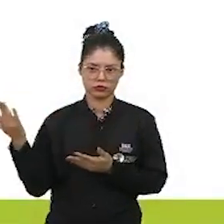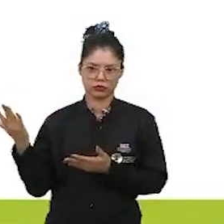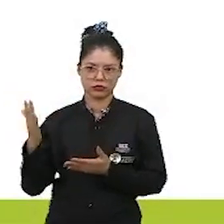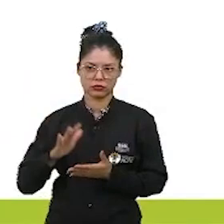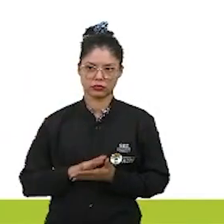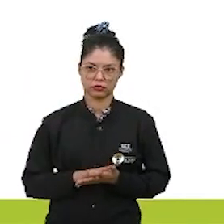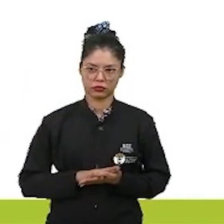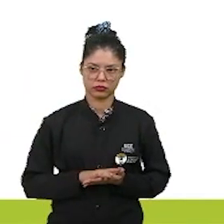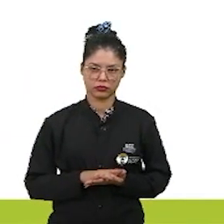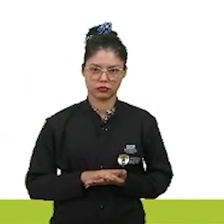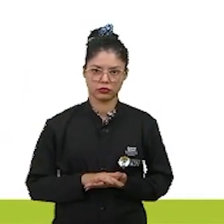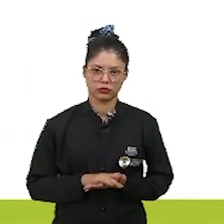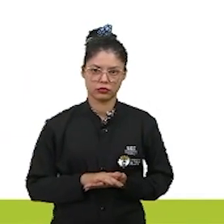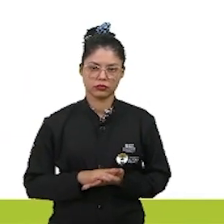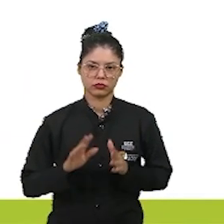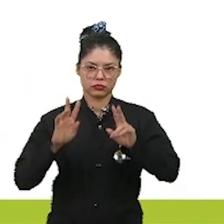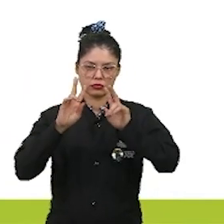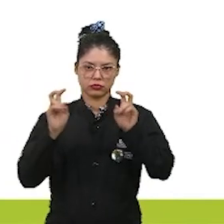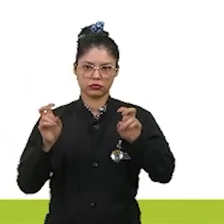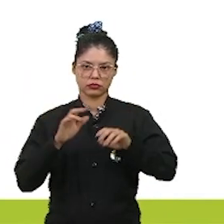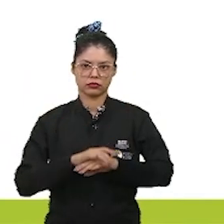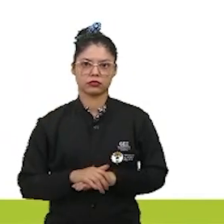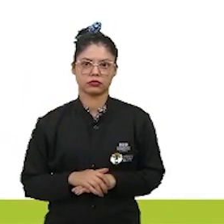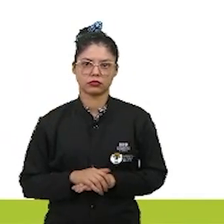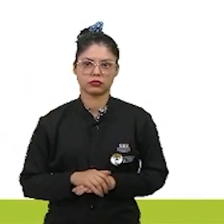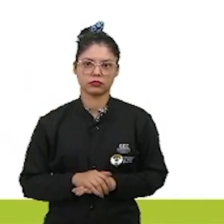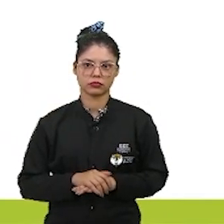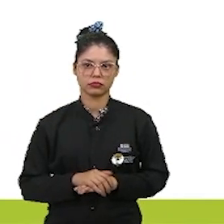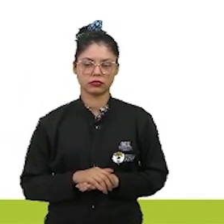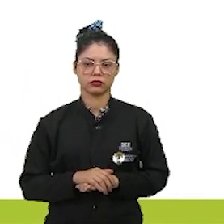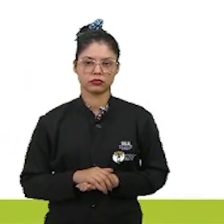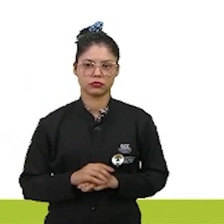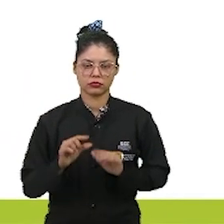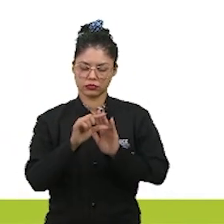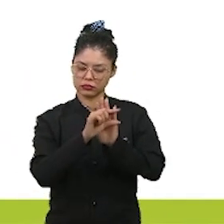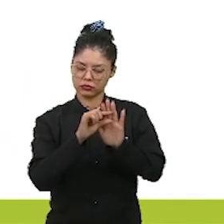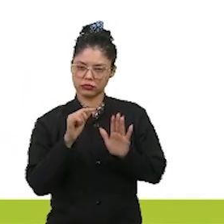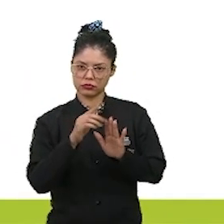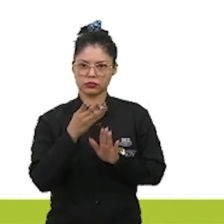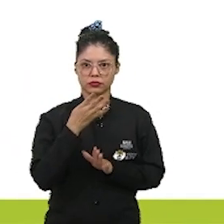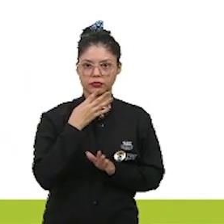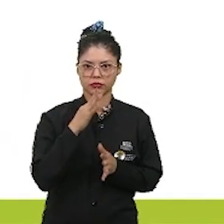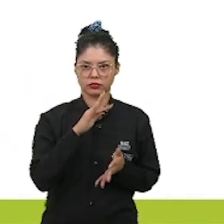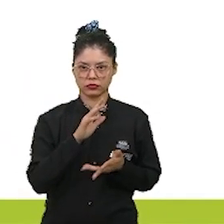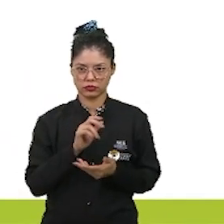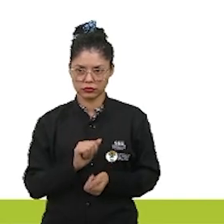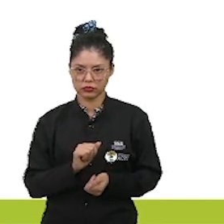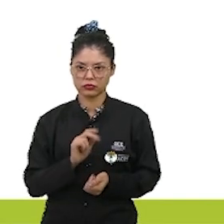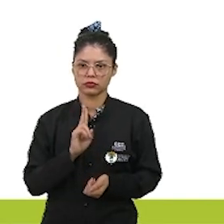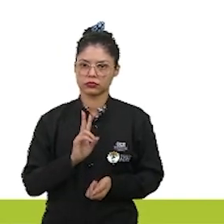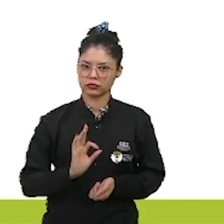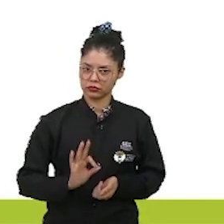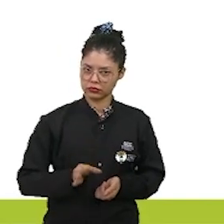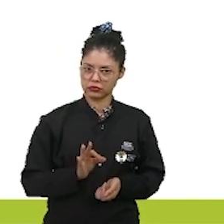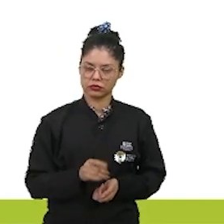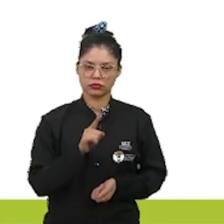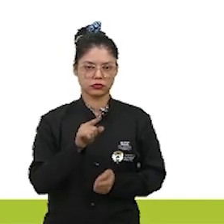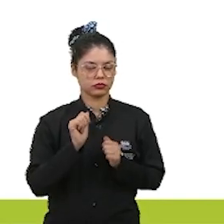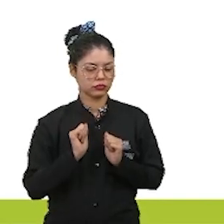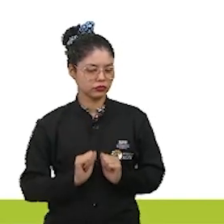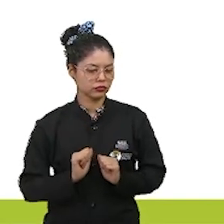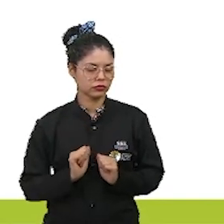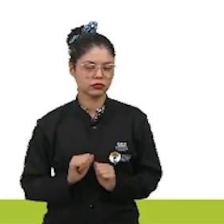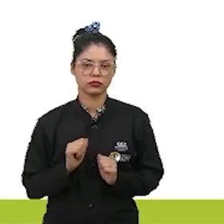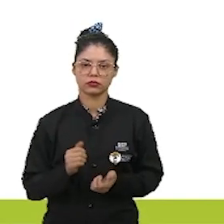partir deste tema, no caso aí, peguei um conhecimento de mundo que eu tenho certeza que você pode muito